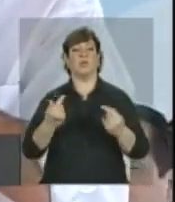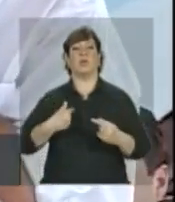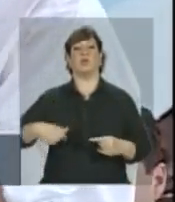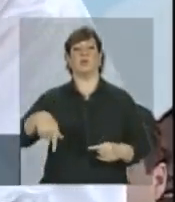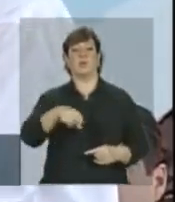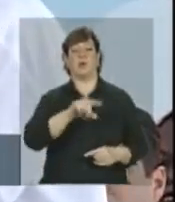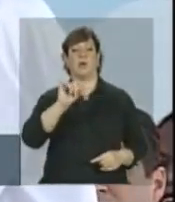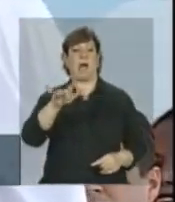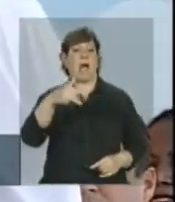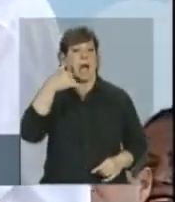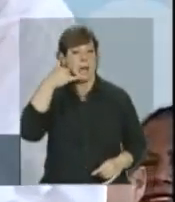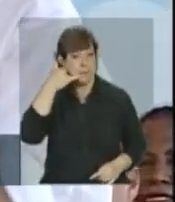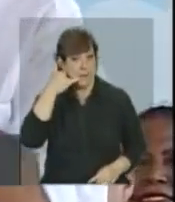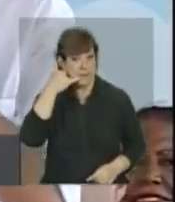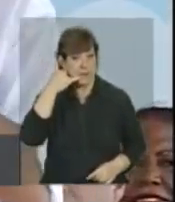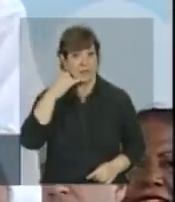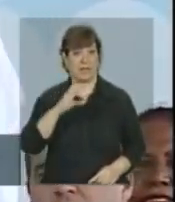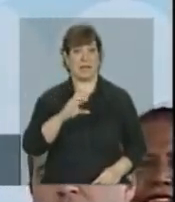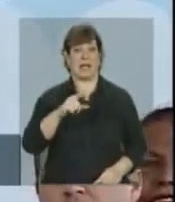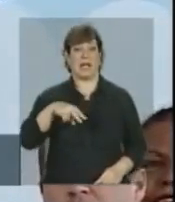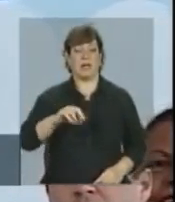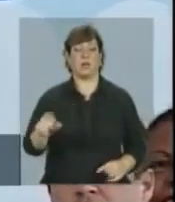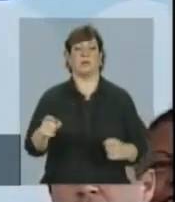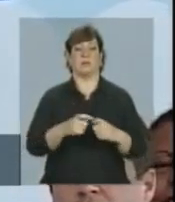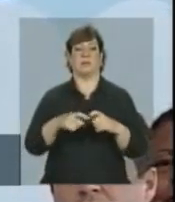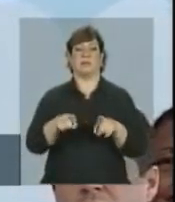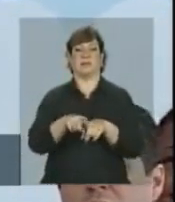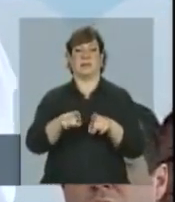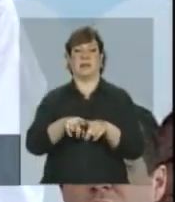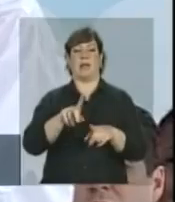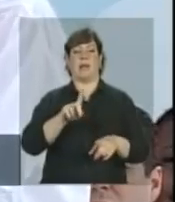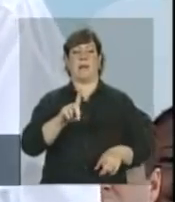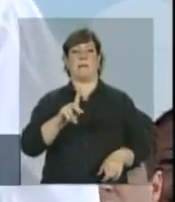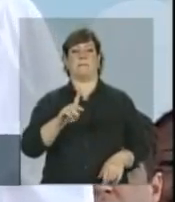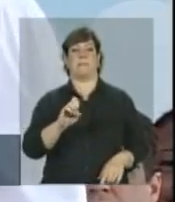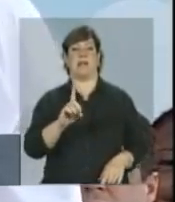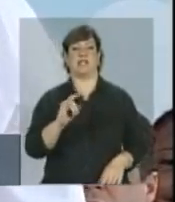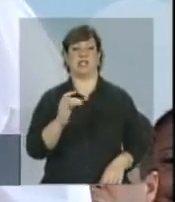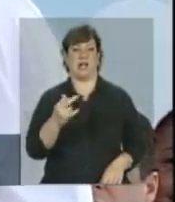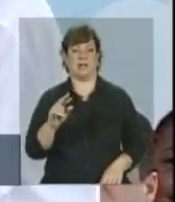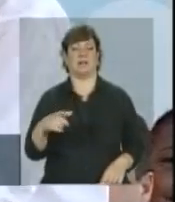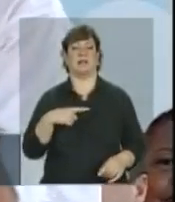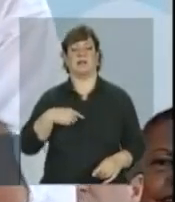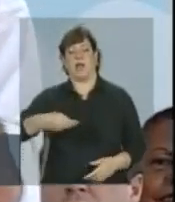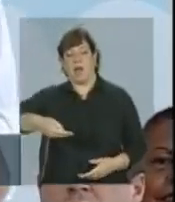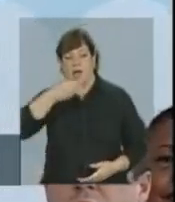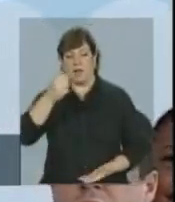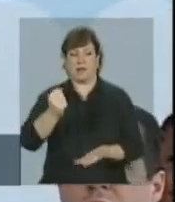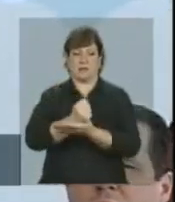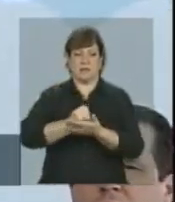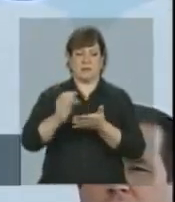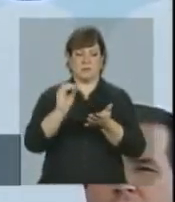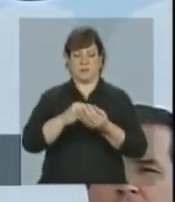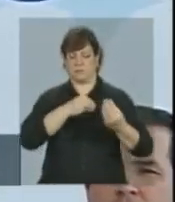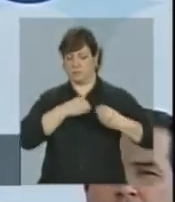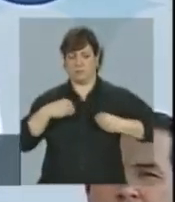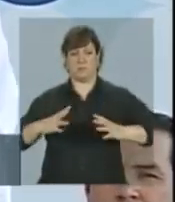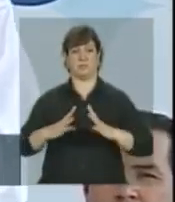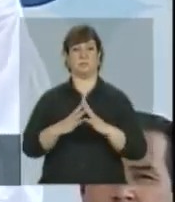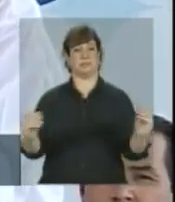simplesmente ligou para o médico da nossa família, para o clínico, para o pediatra, foi lá, tomou um remedinho, marcou uma consulta e